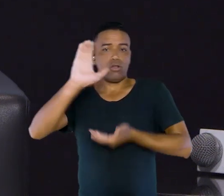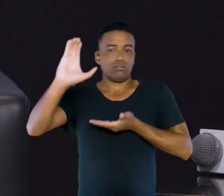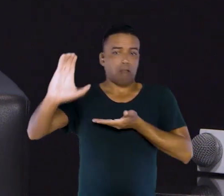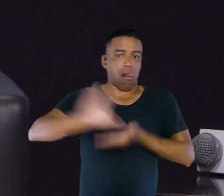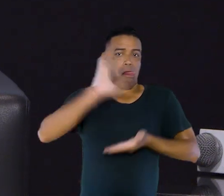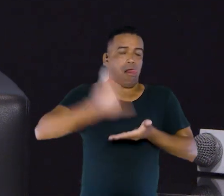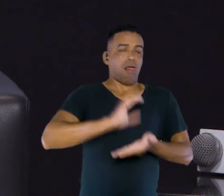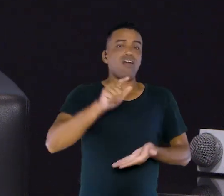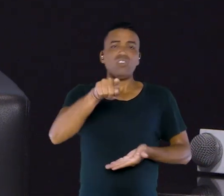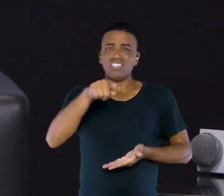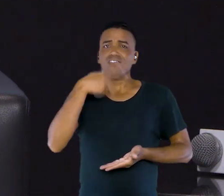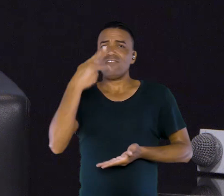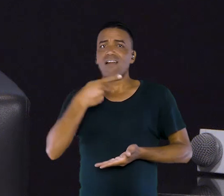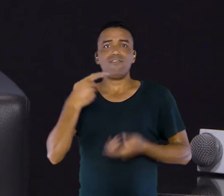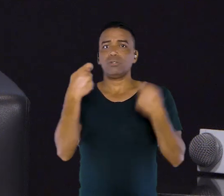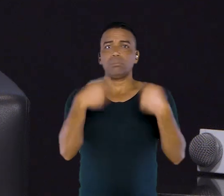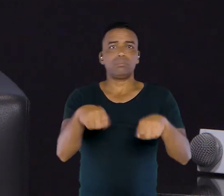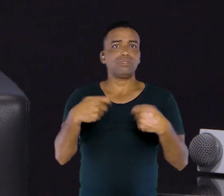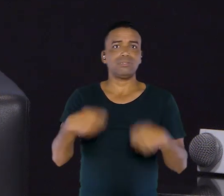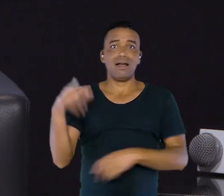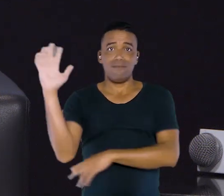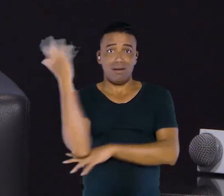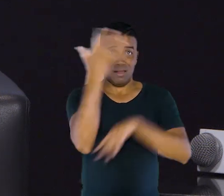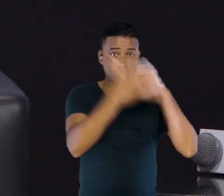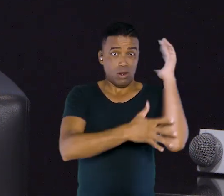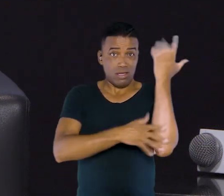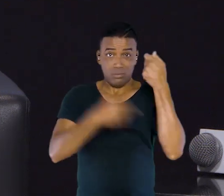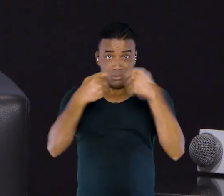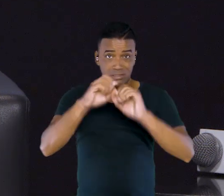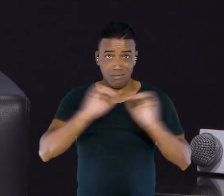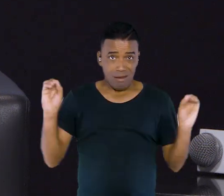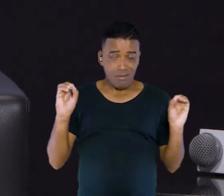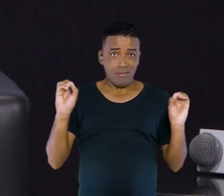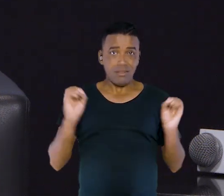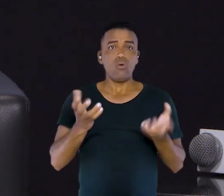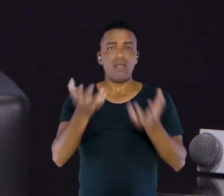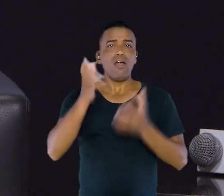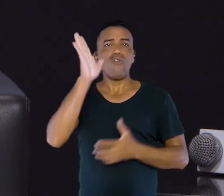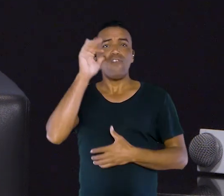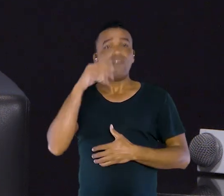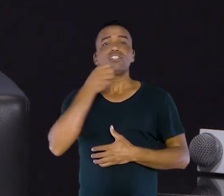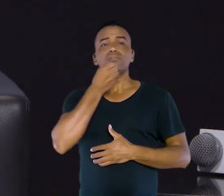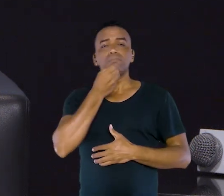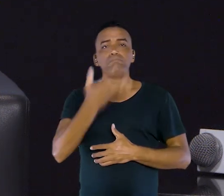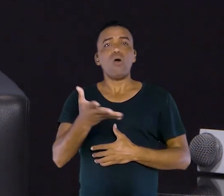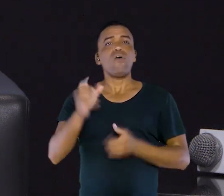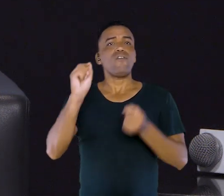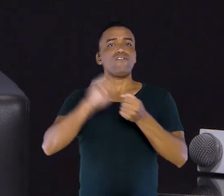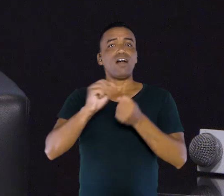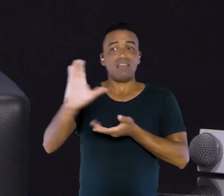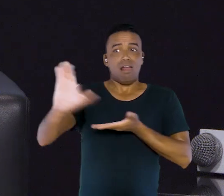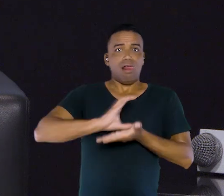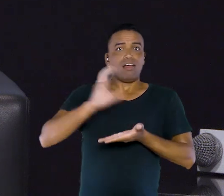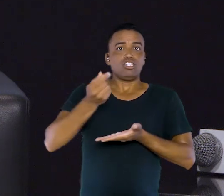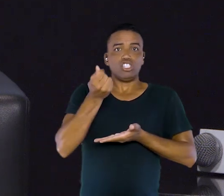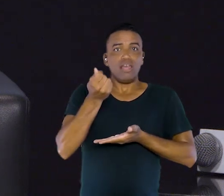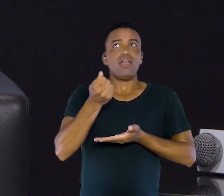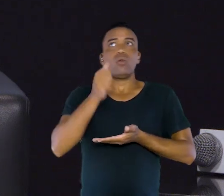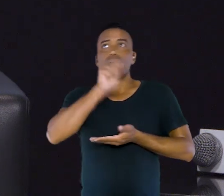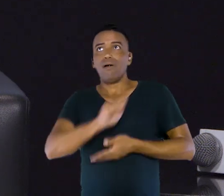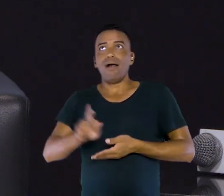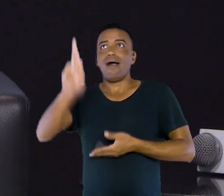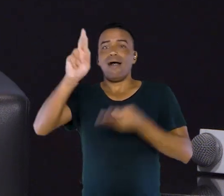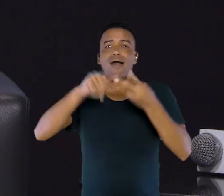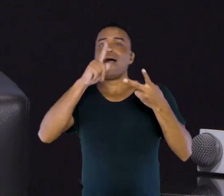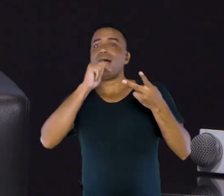aquisições? Não eram vocês que diziam que não precisavam da natureza para nada? Quero ver se vocês são bons mesmo em fazer dinheiro, sem usar